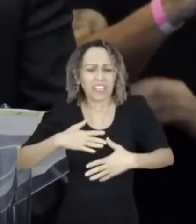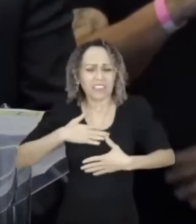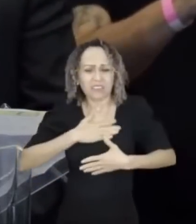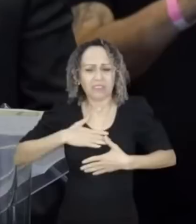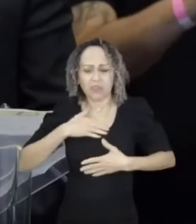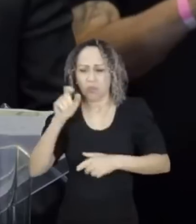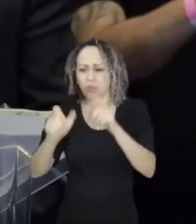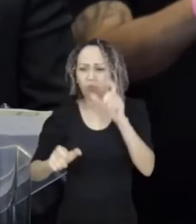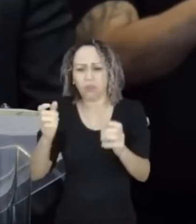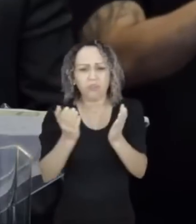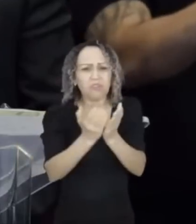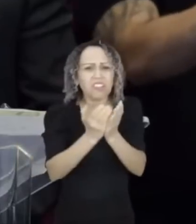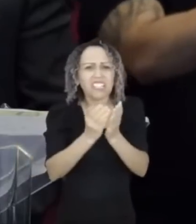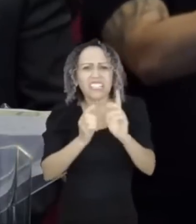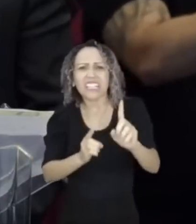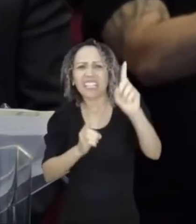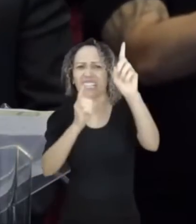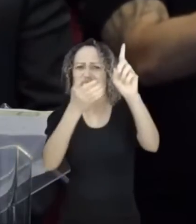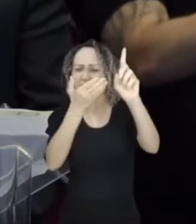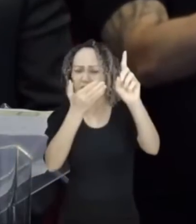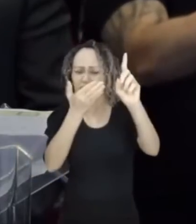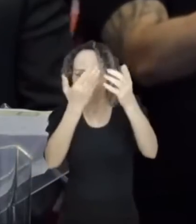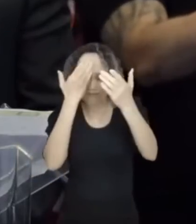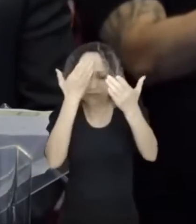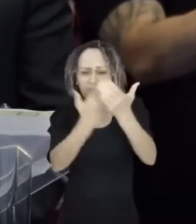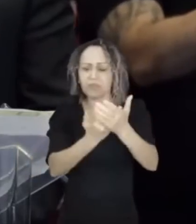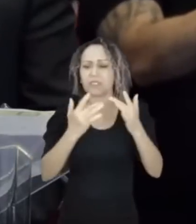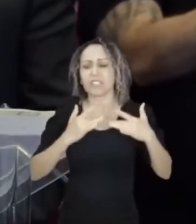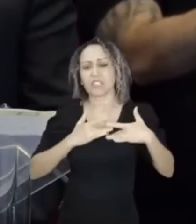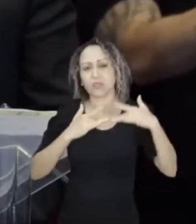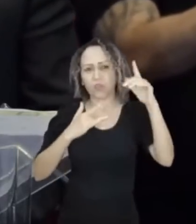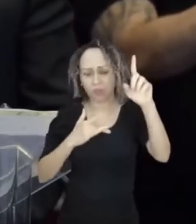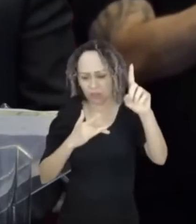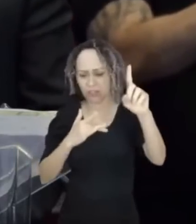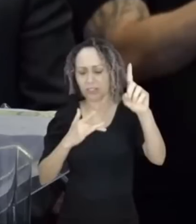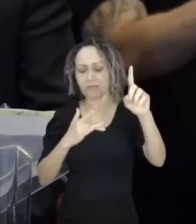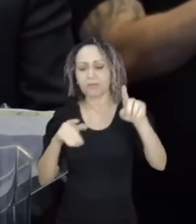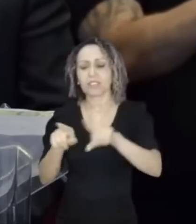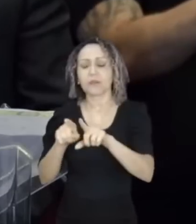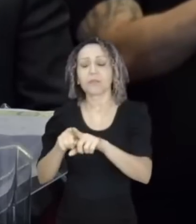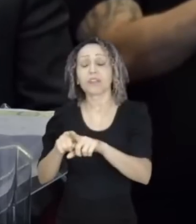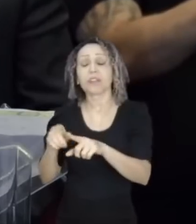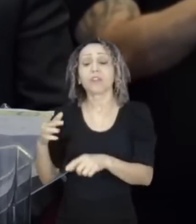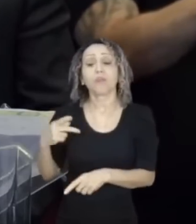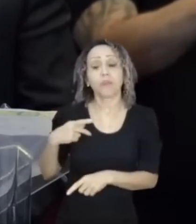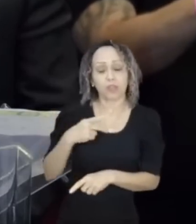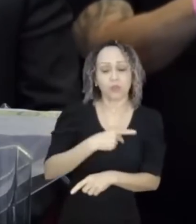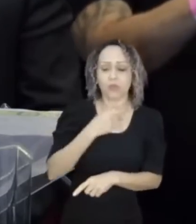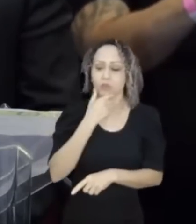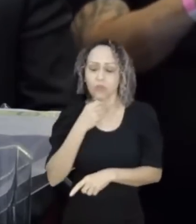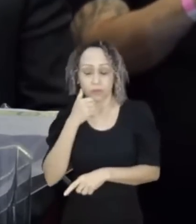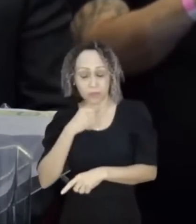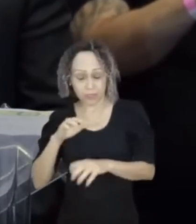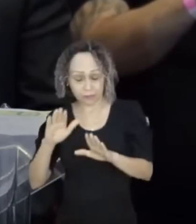Deus da misericórdia e a seus dedicados pastores e pastoras. Se Deus e o povo brasileiro permitirem que eu